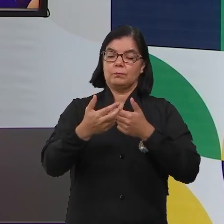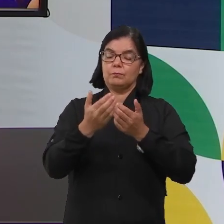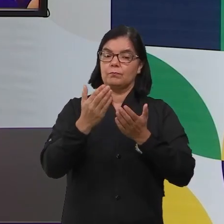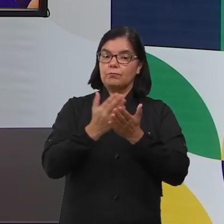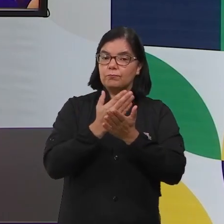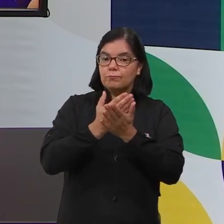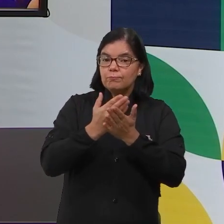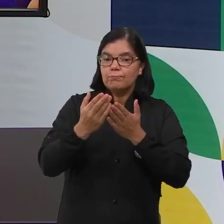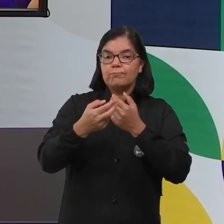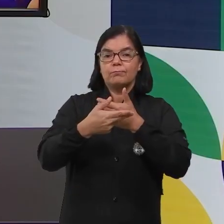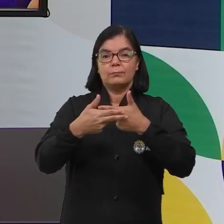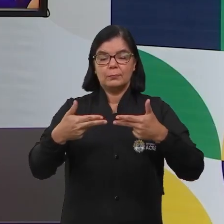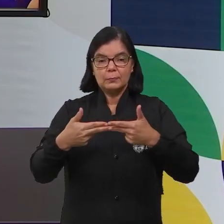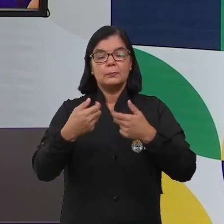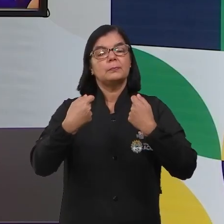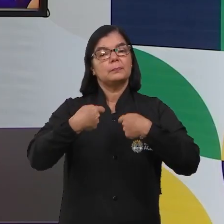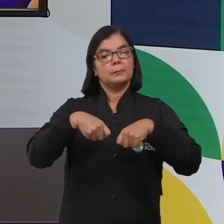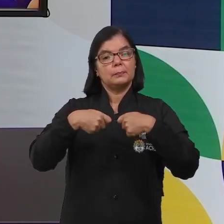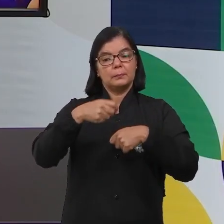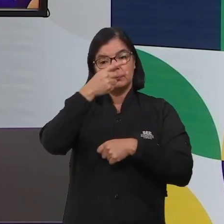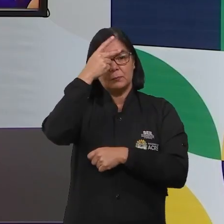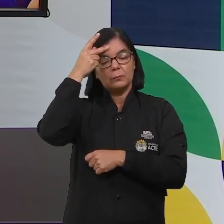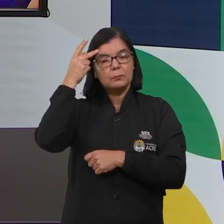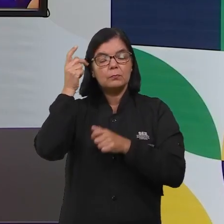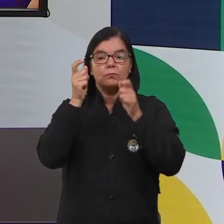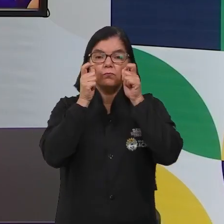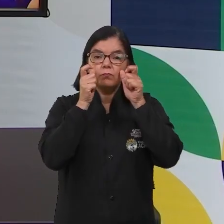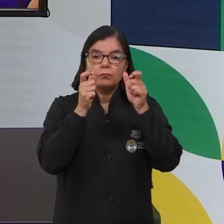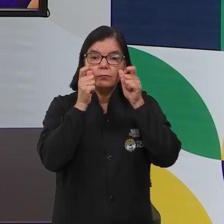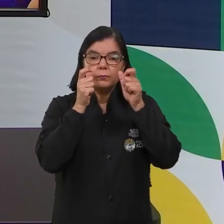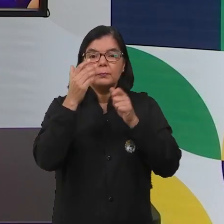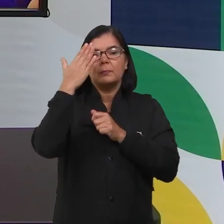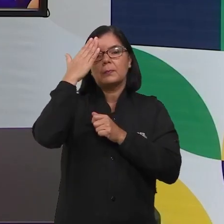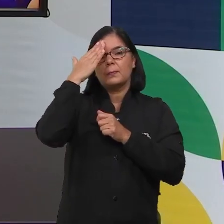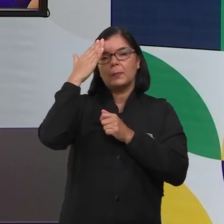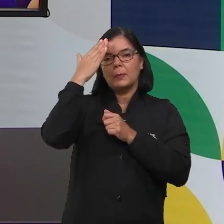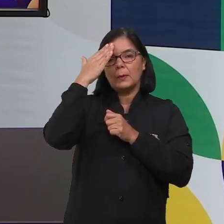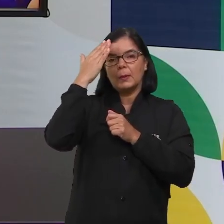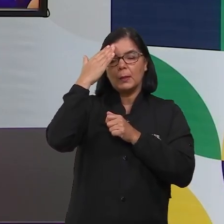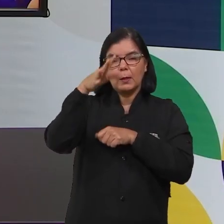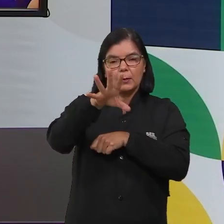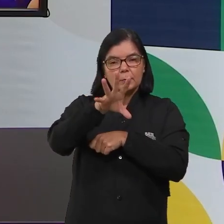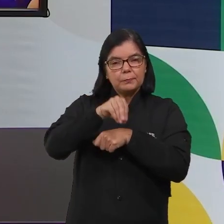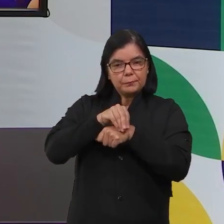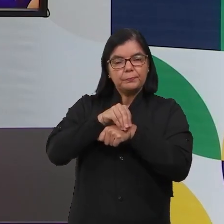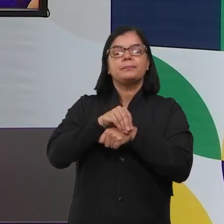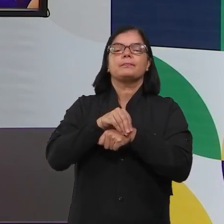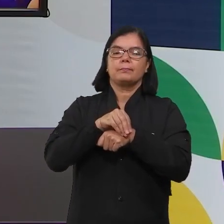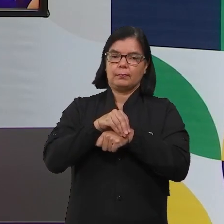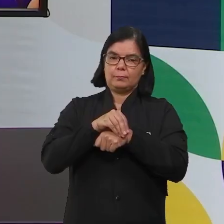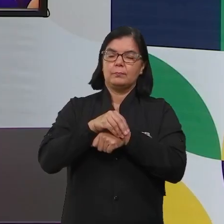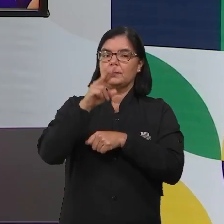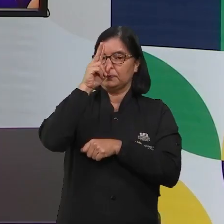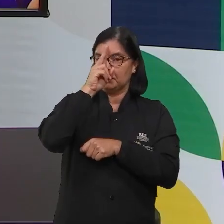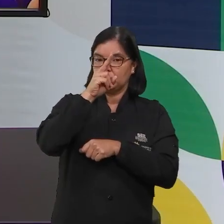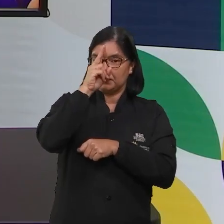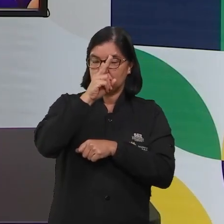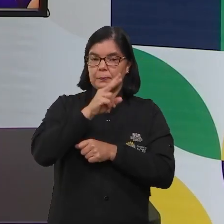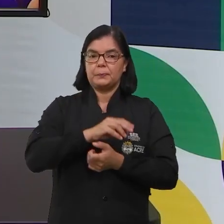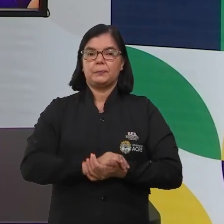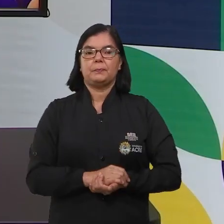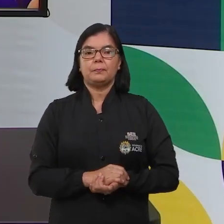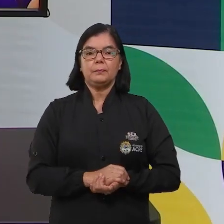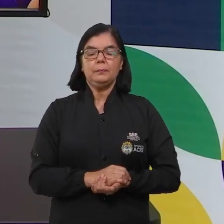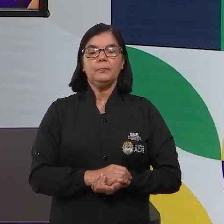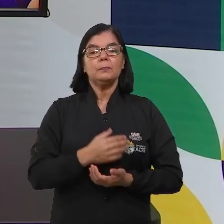algo, e ela precisa de um público que fique atento para entender e captar essa história, certinho? A